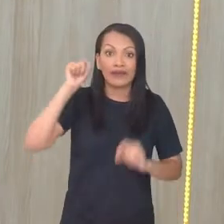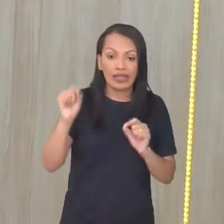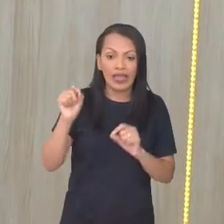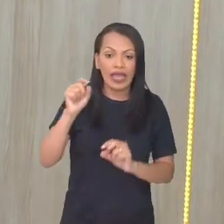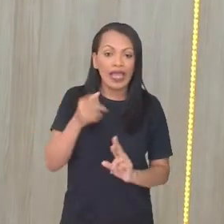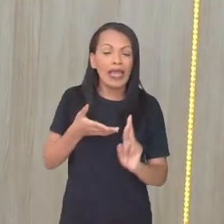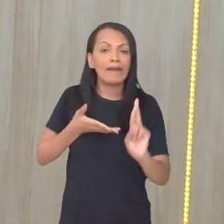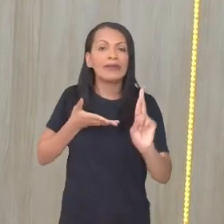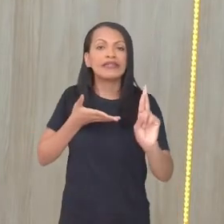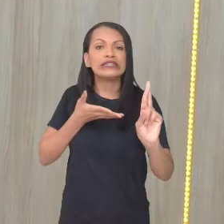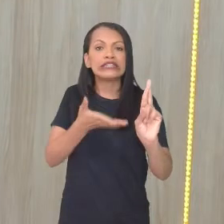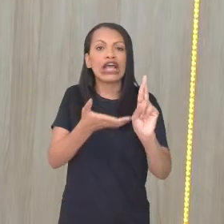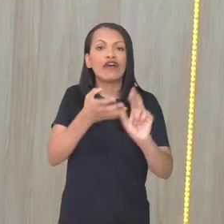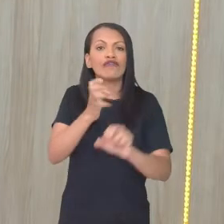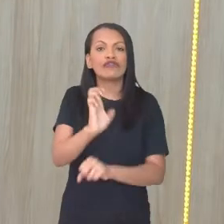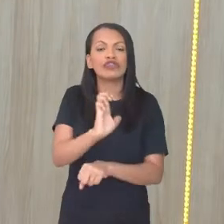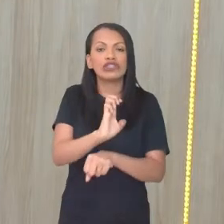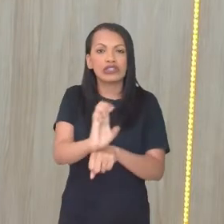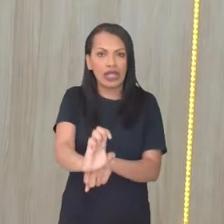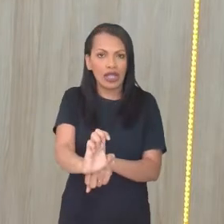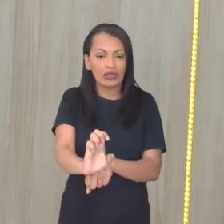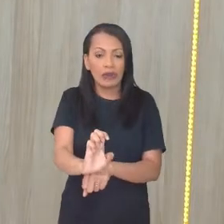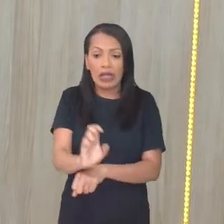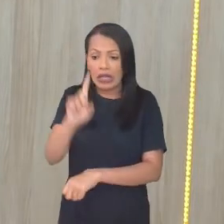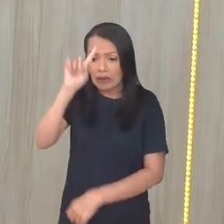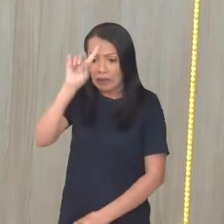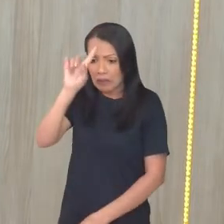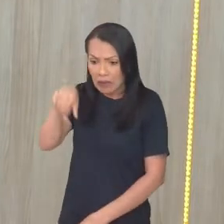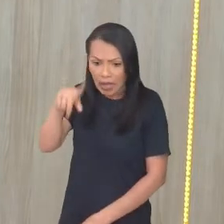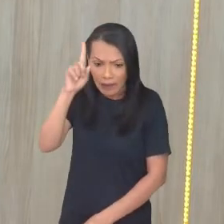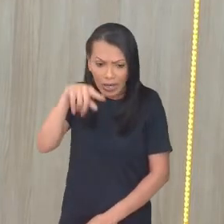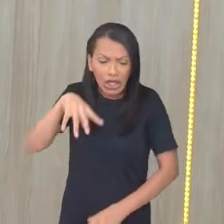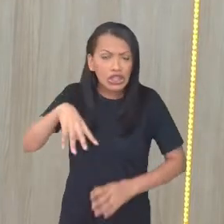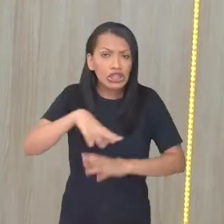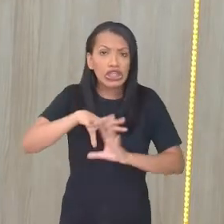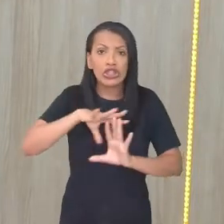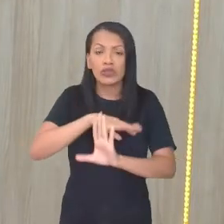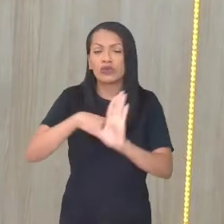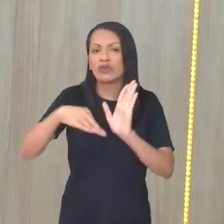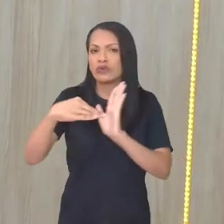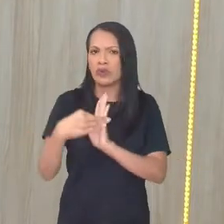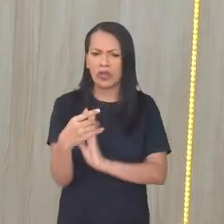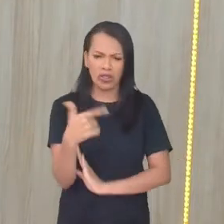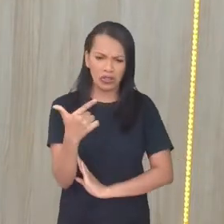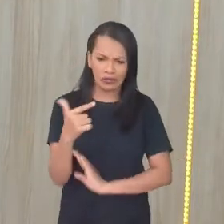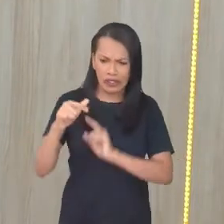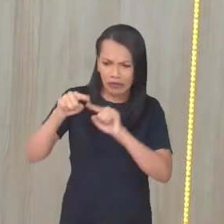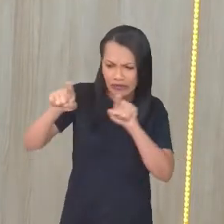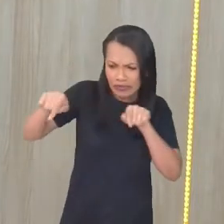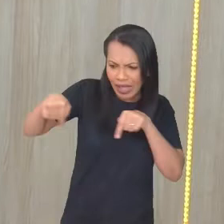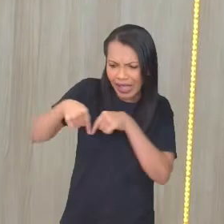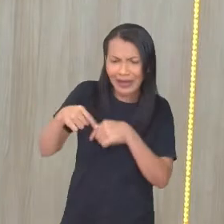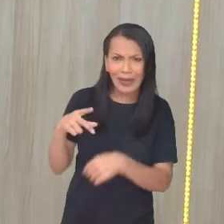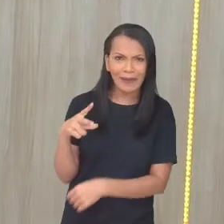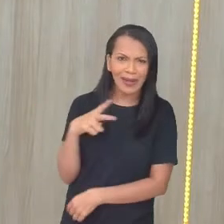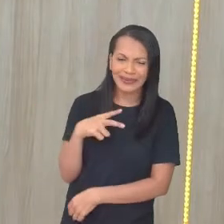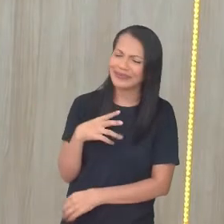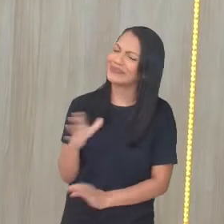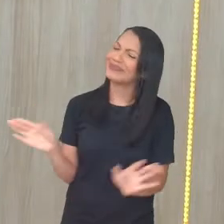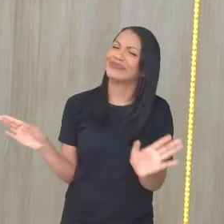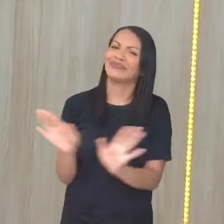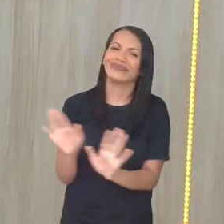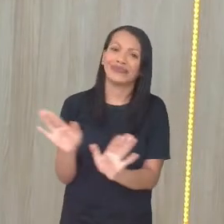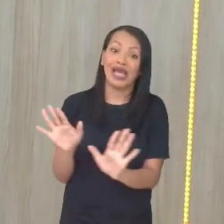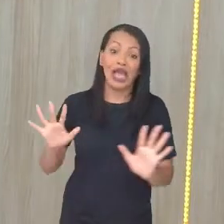as terras. Não existia propriedade privada, professor. Era toda a terra, né, ela era